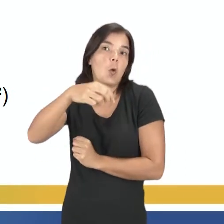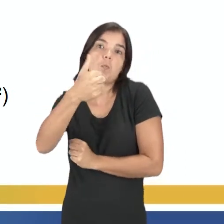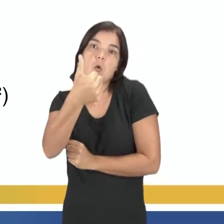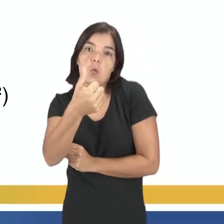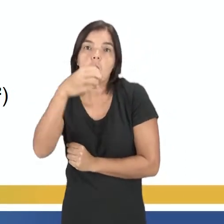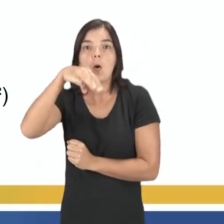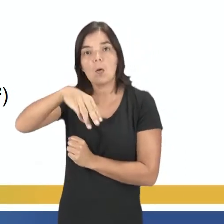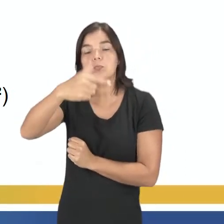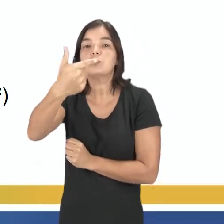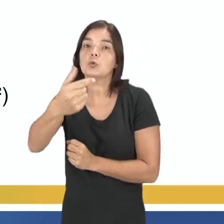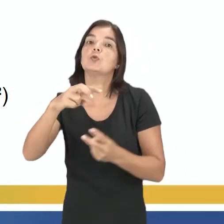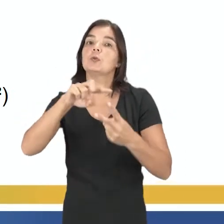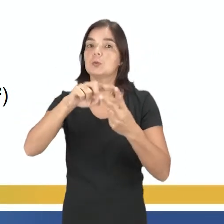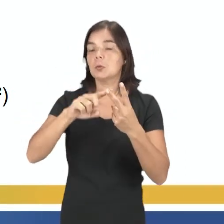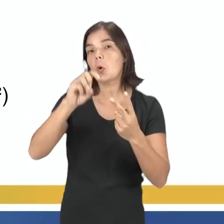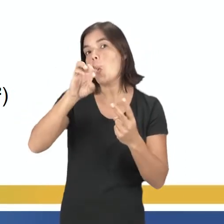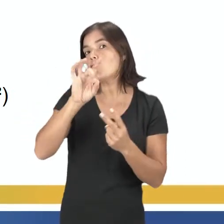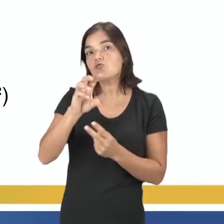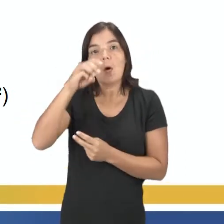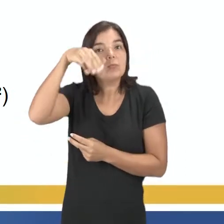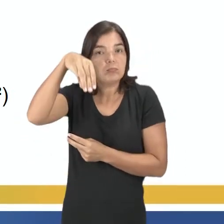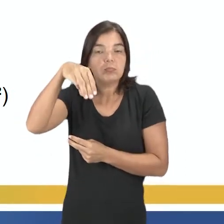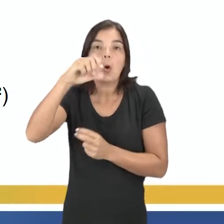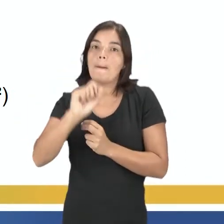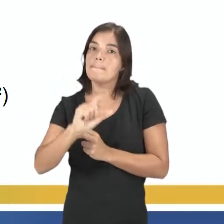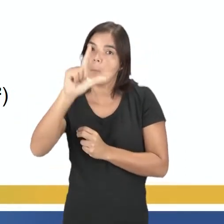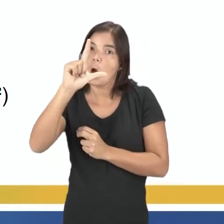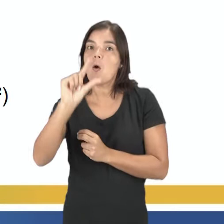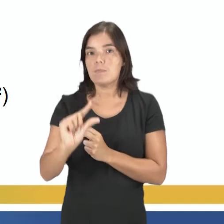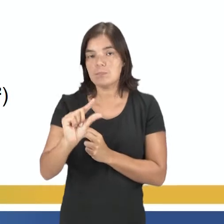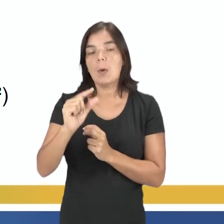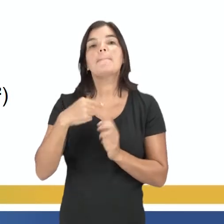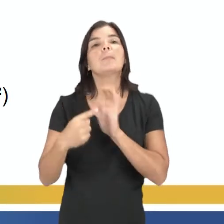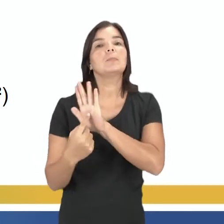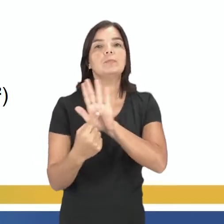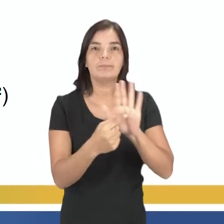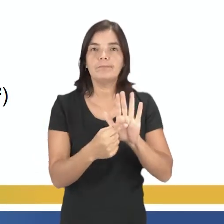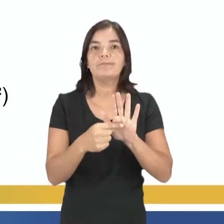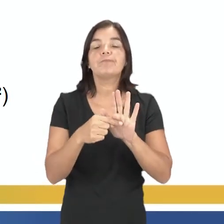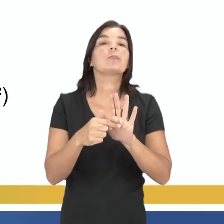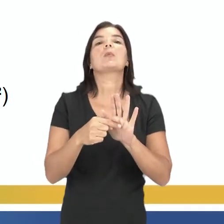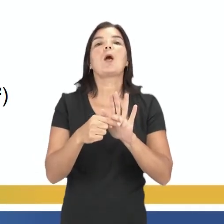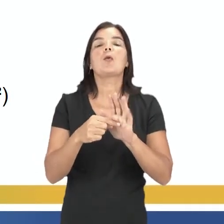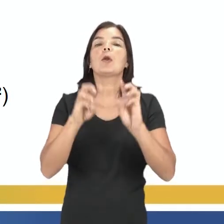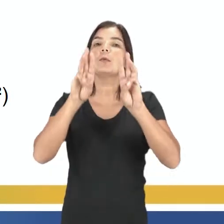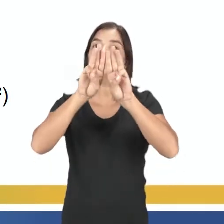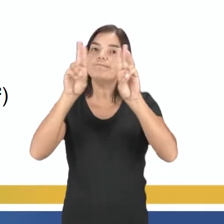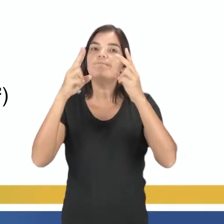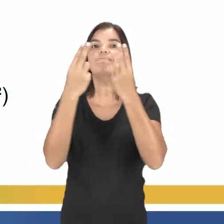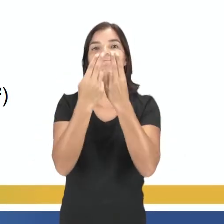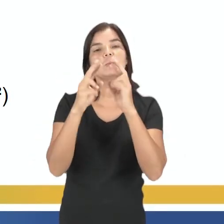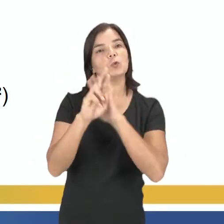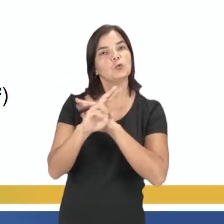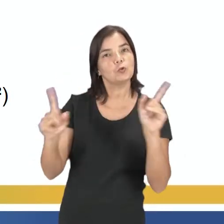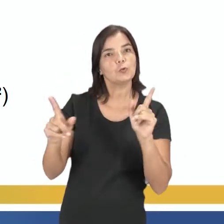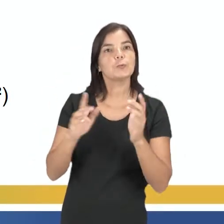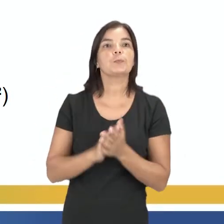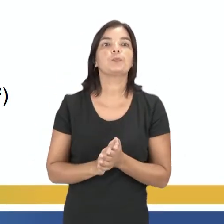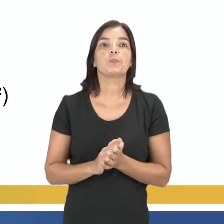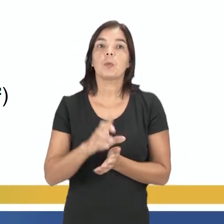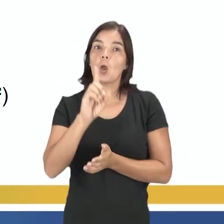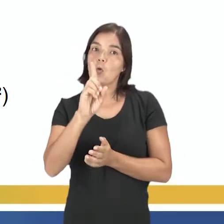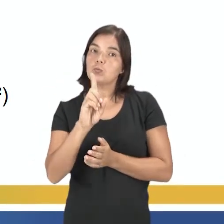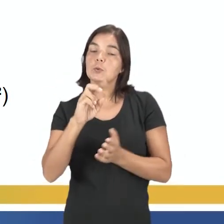duas massas, ou somente a letra M, uma maiúscula e uma minúscula para representar massas diferentes, dada em quilogramas. E o D